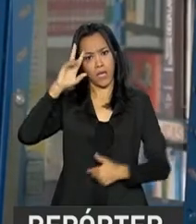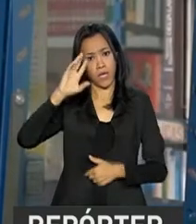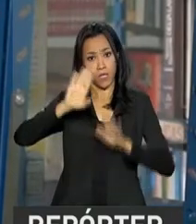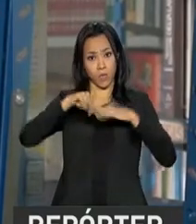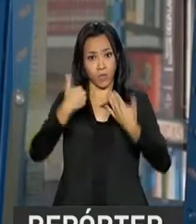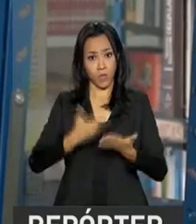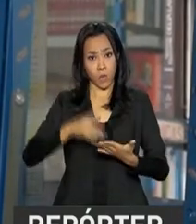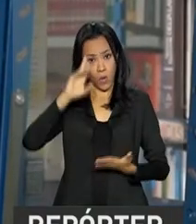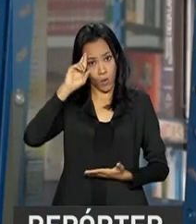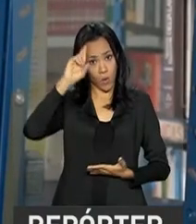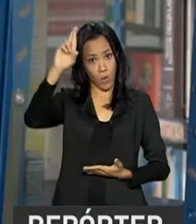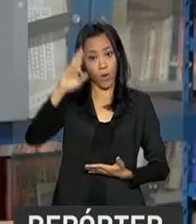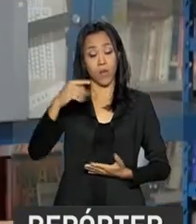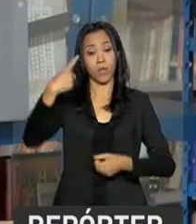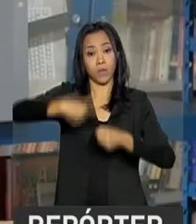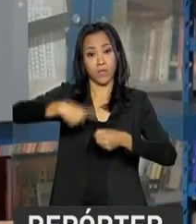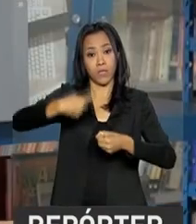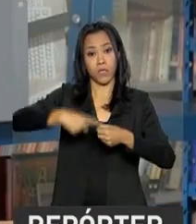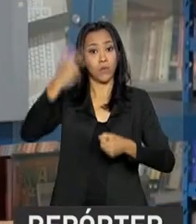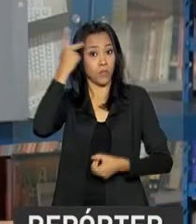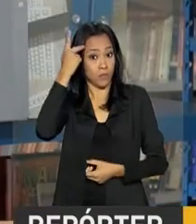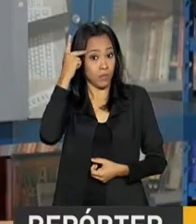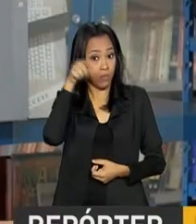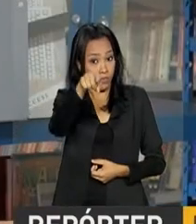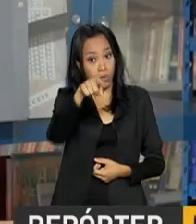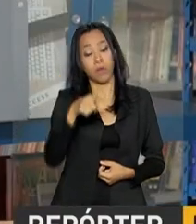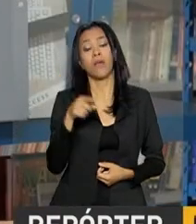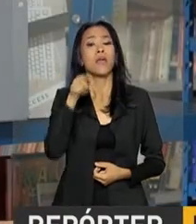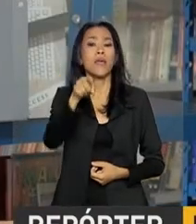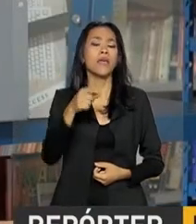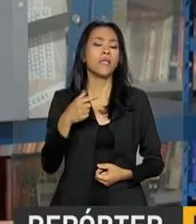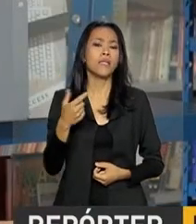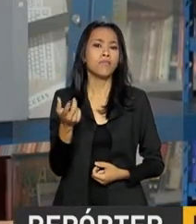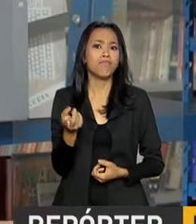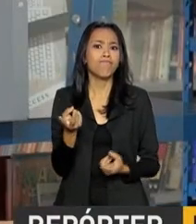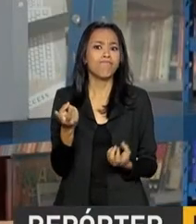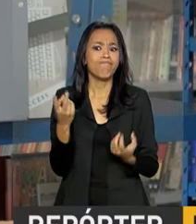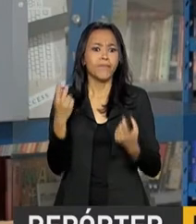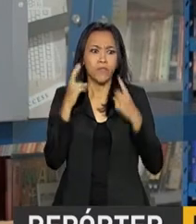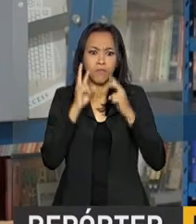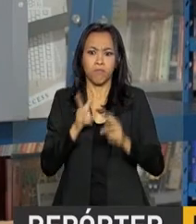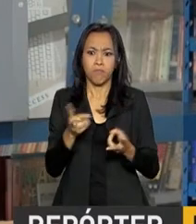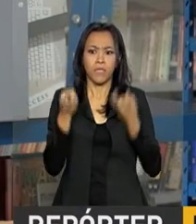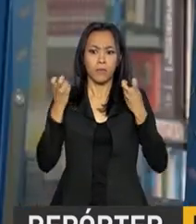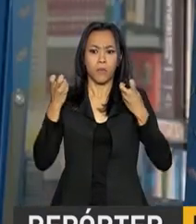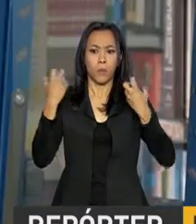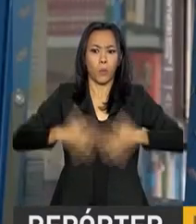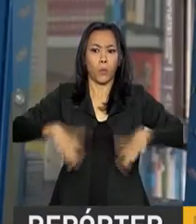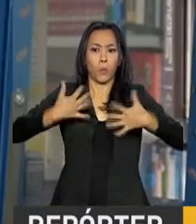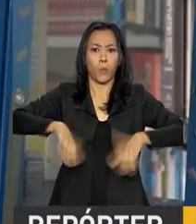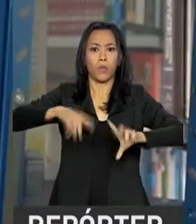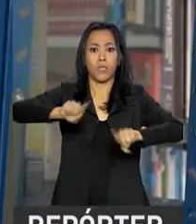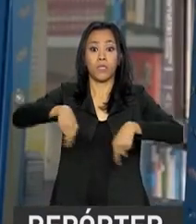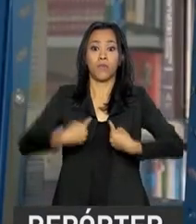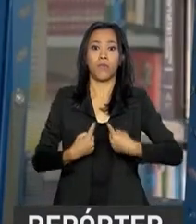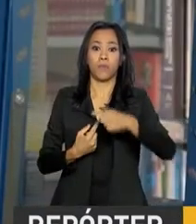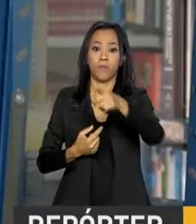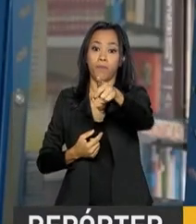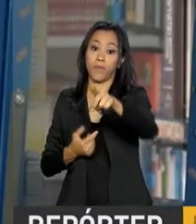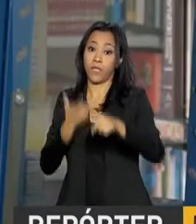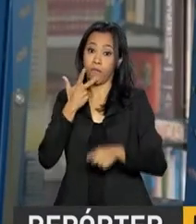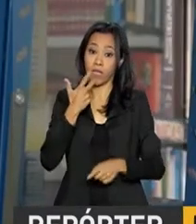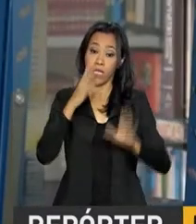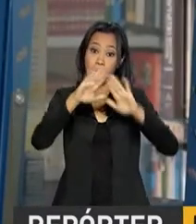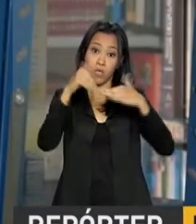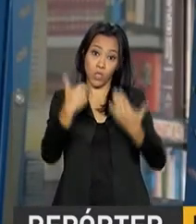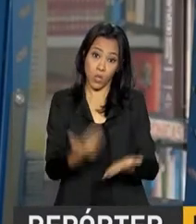em são josé do rio preto interior de são paulo diego se viu diante de um grande desafio era uma escola com altos índices de